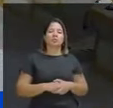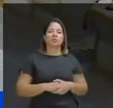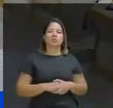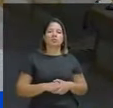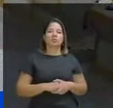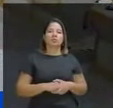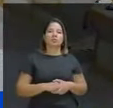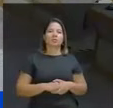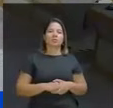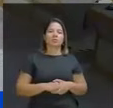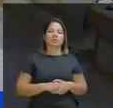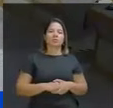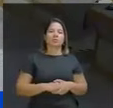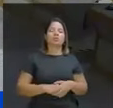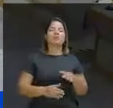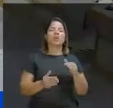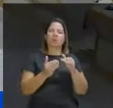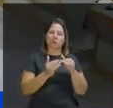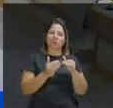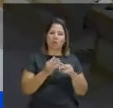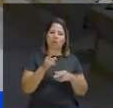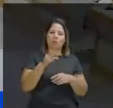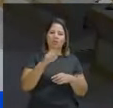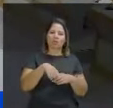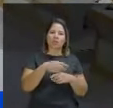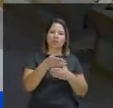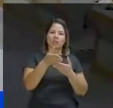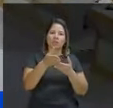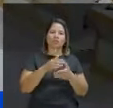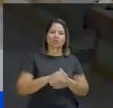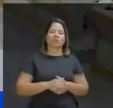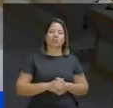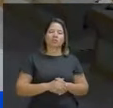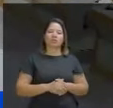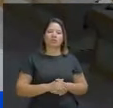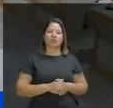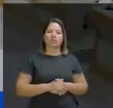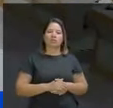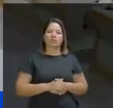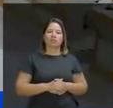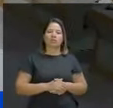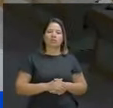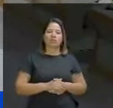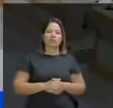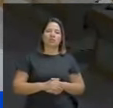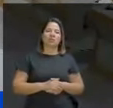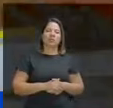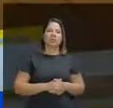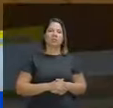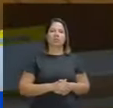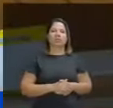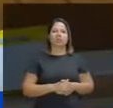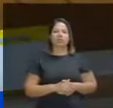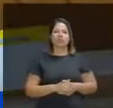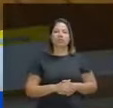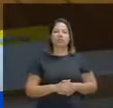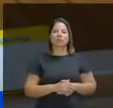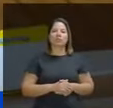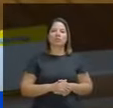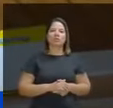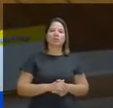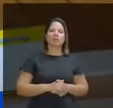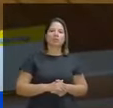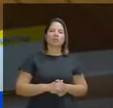Eu concordo plenamente com Vossa Excelência, porque, de fato, não faz muito sentido a gente fazer